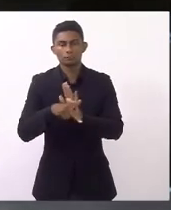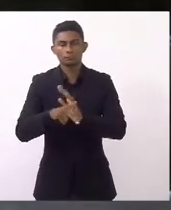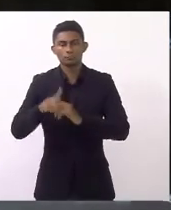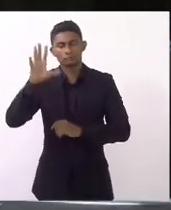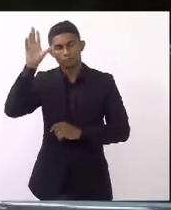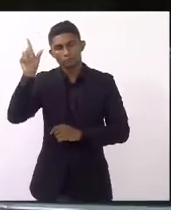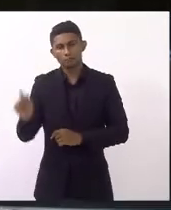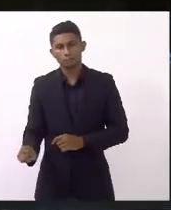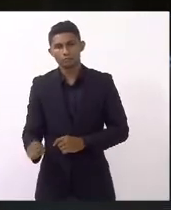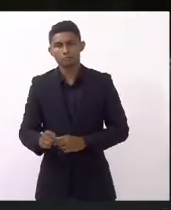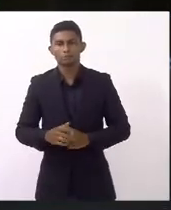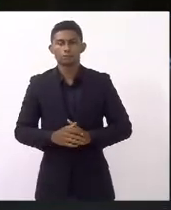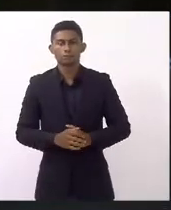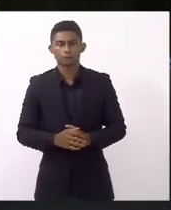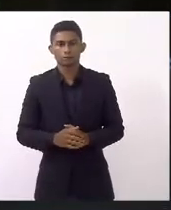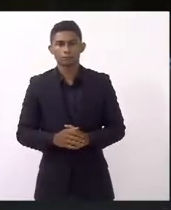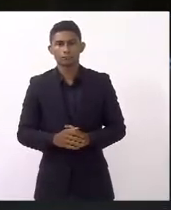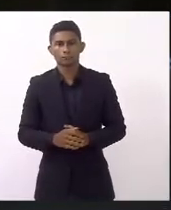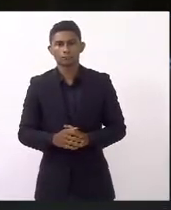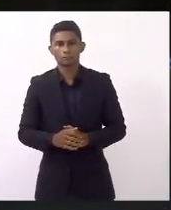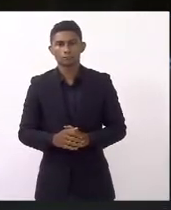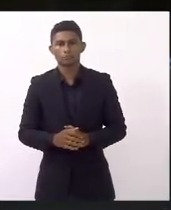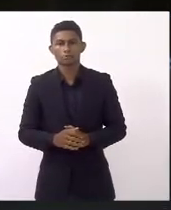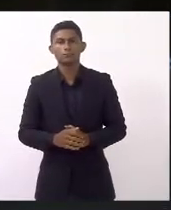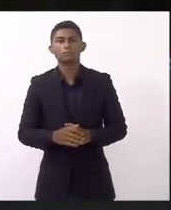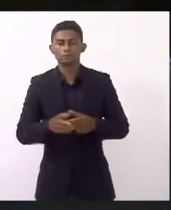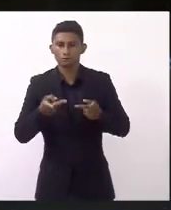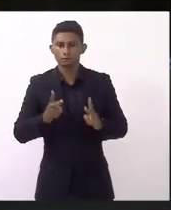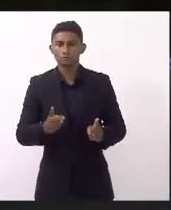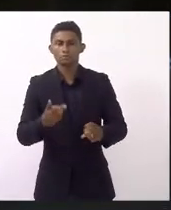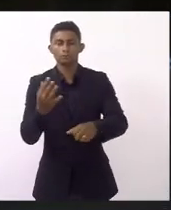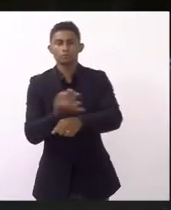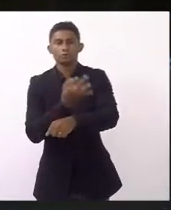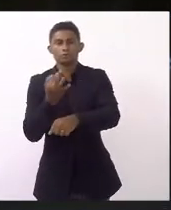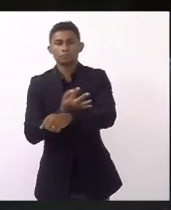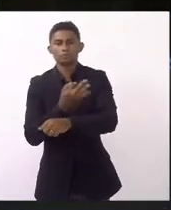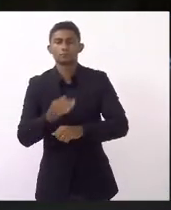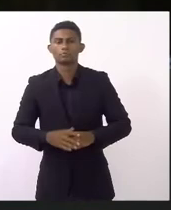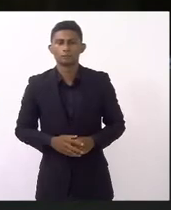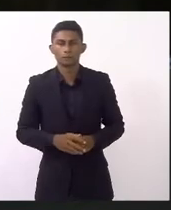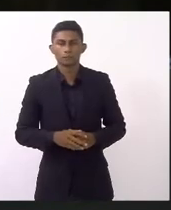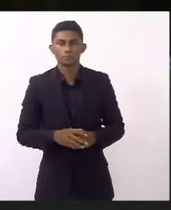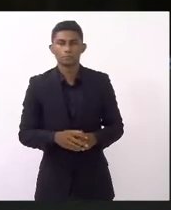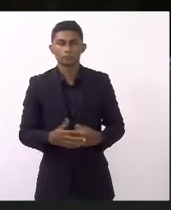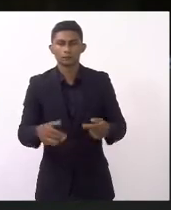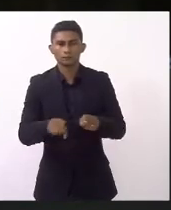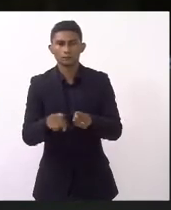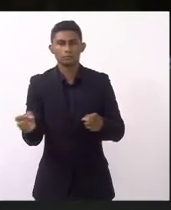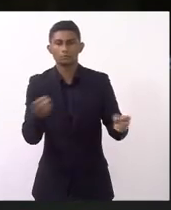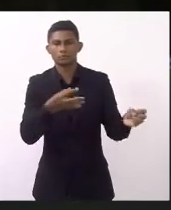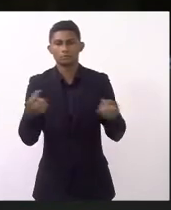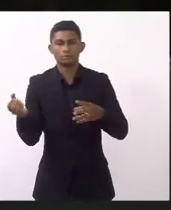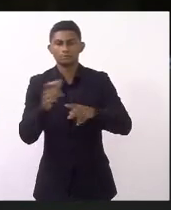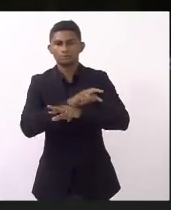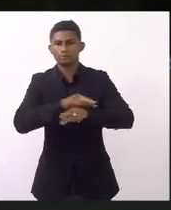no continente africano que a que resistiram e se reinventaram